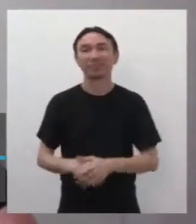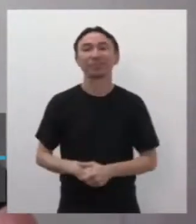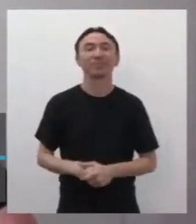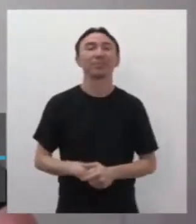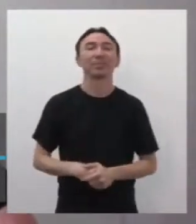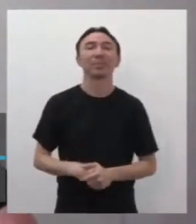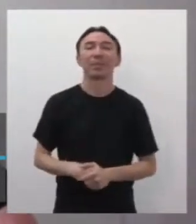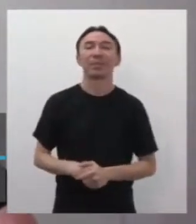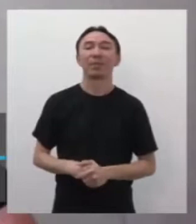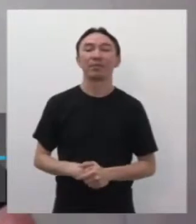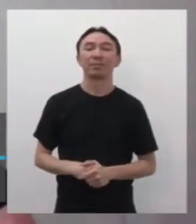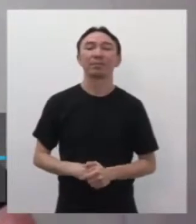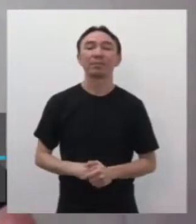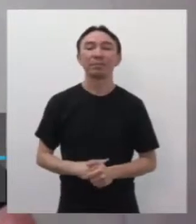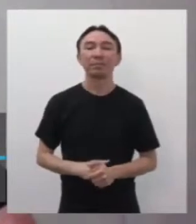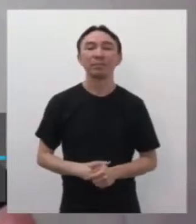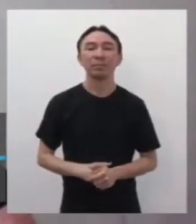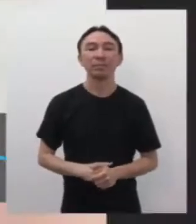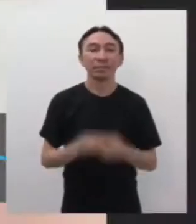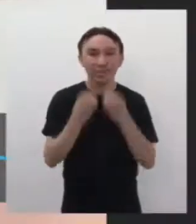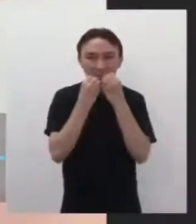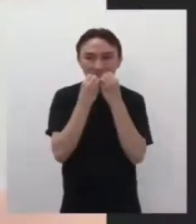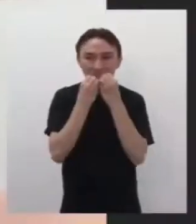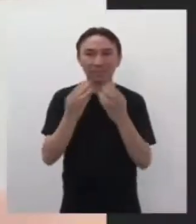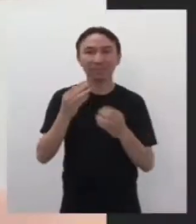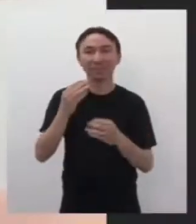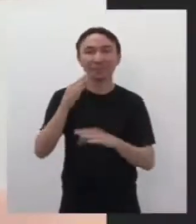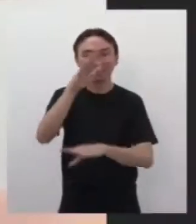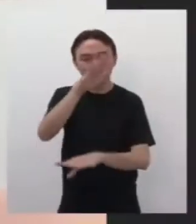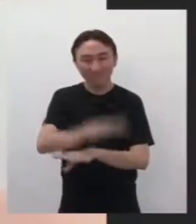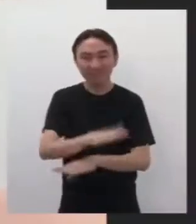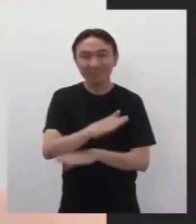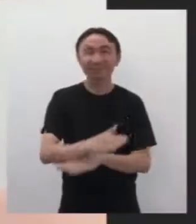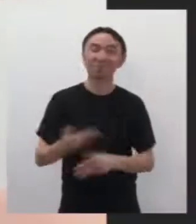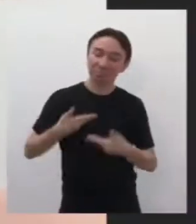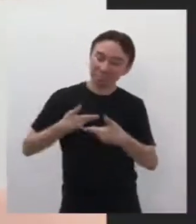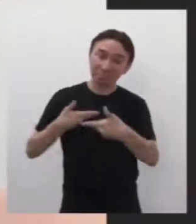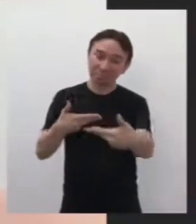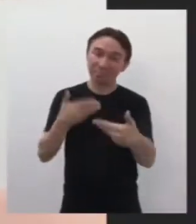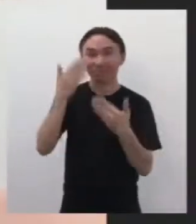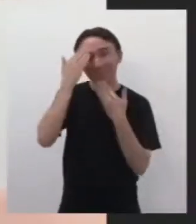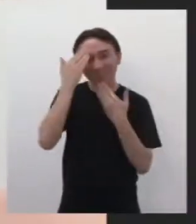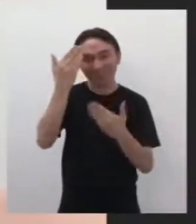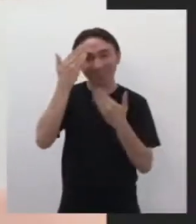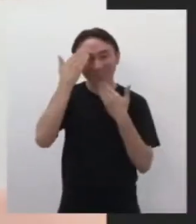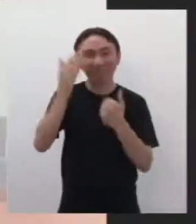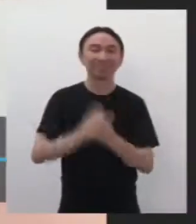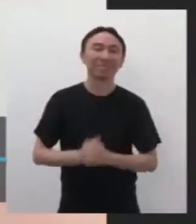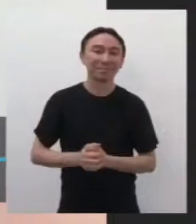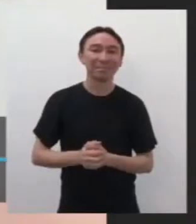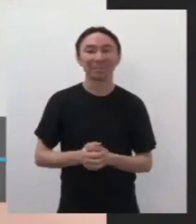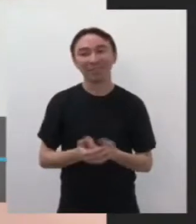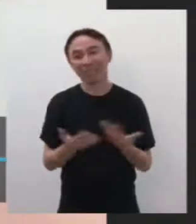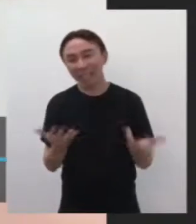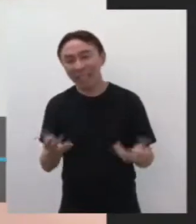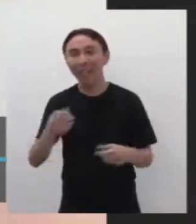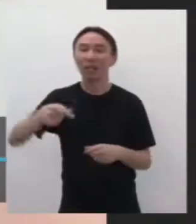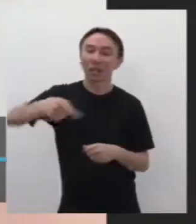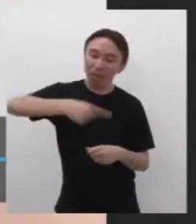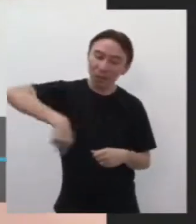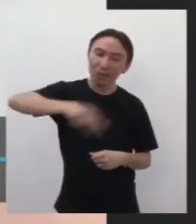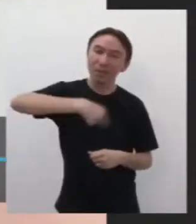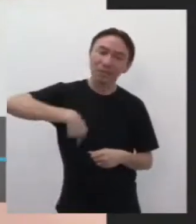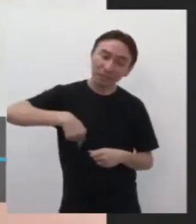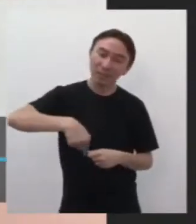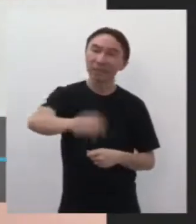Olá, boa tarde. Muito obrigada pelo convite, Elaine. Espero que nós tenhamos uma tarde muito